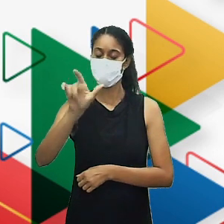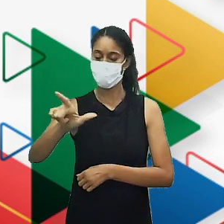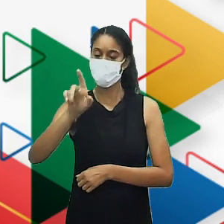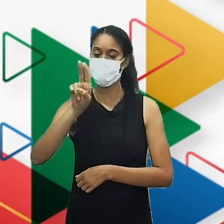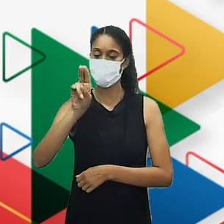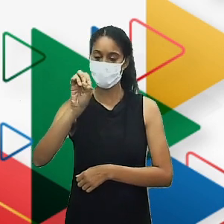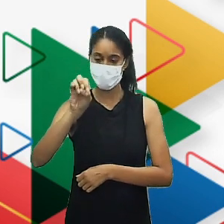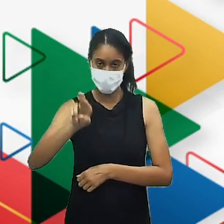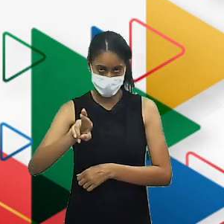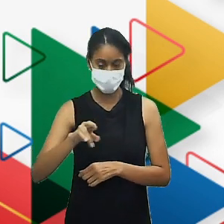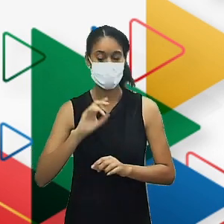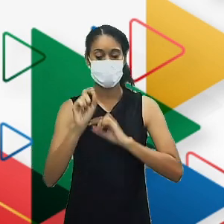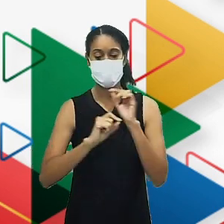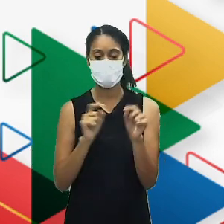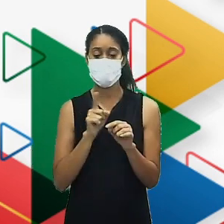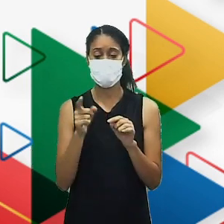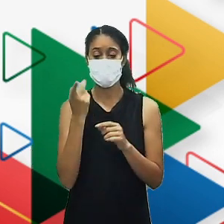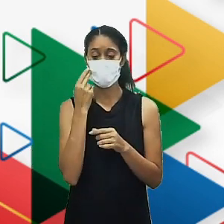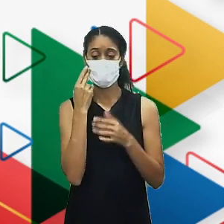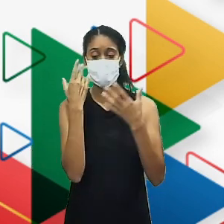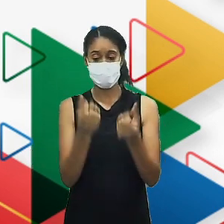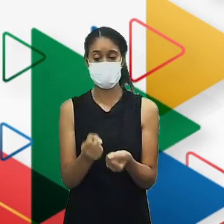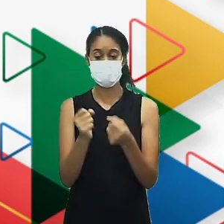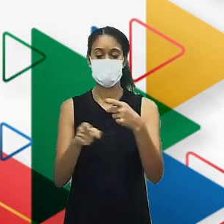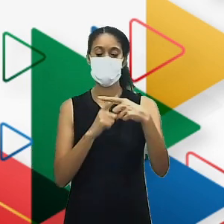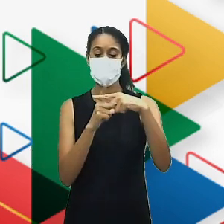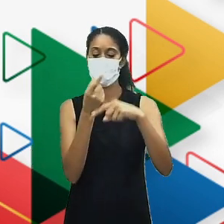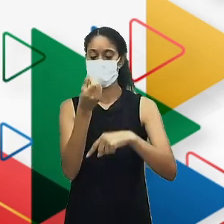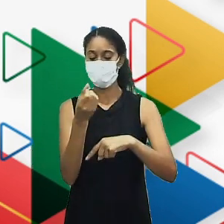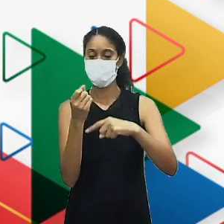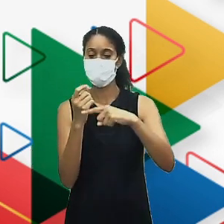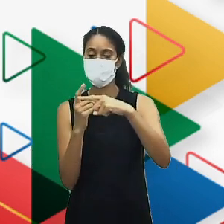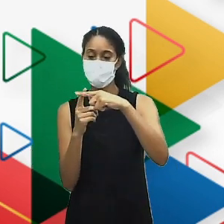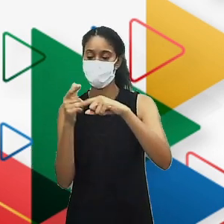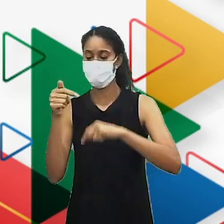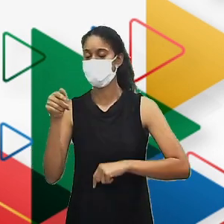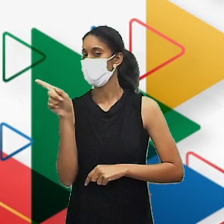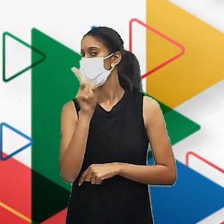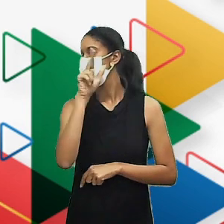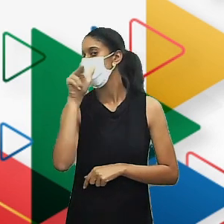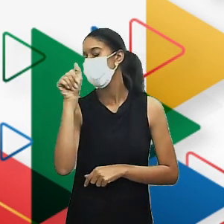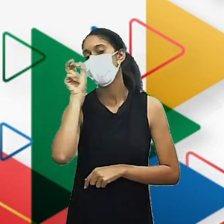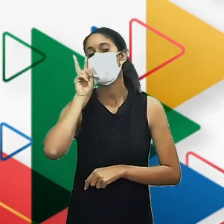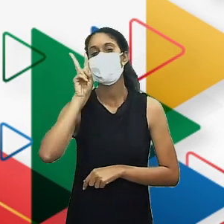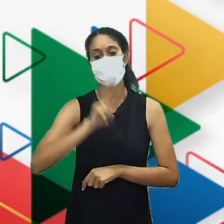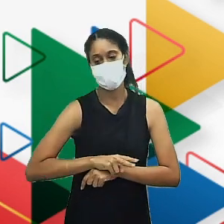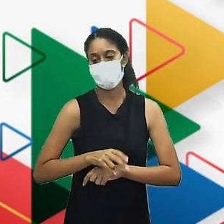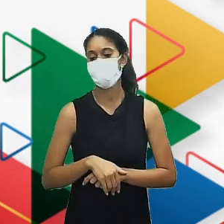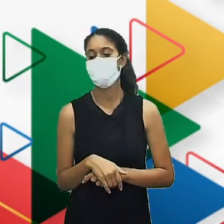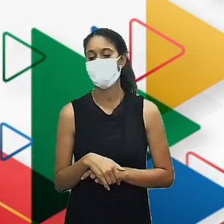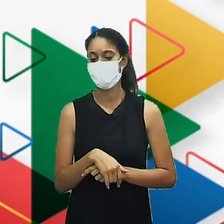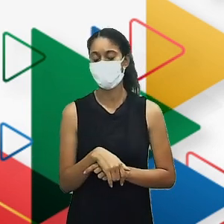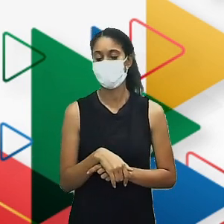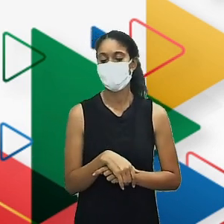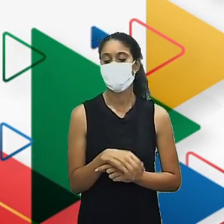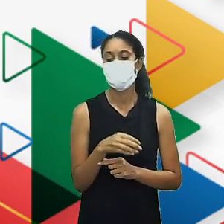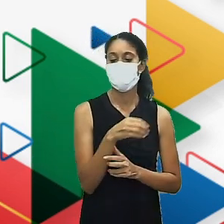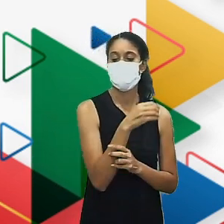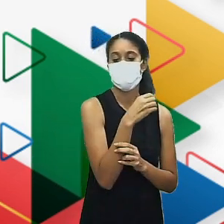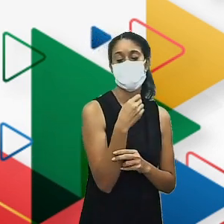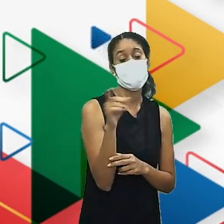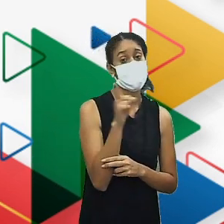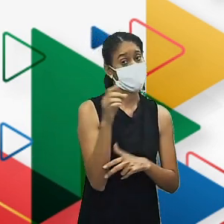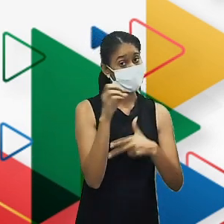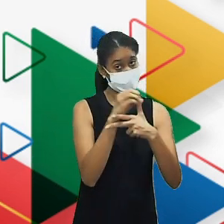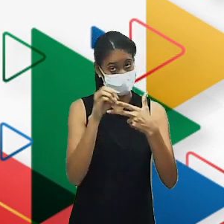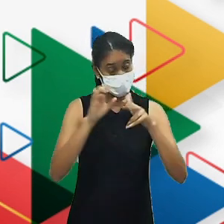Ou seja, como eu falei lá atrás, você nunca vai ver o oxigênio assumindo carga +6, né? E o flúor +7, não no